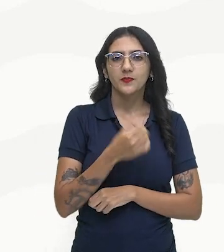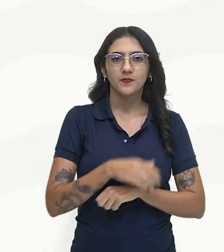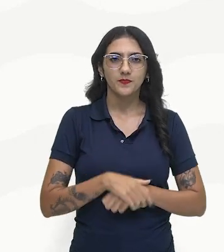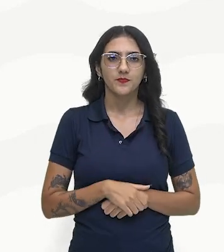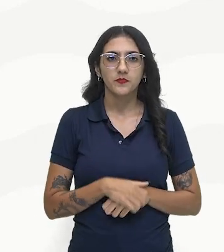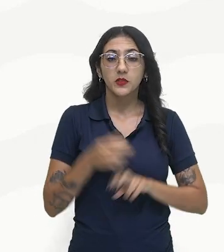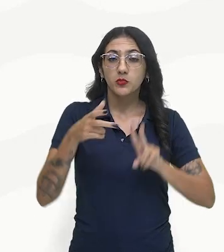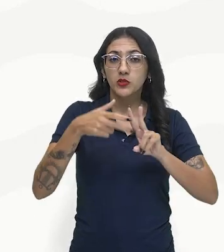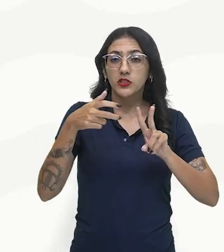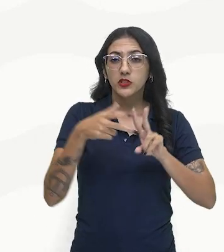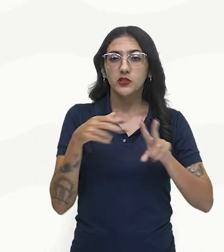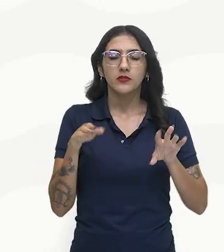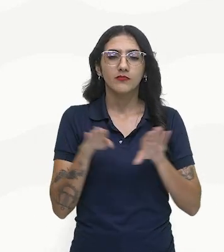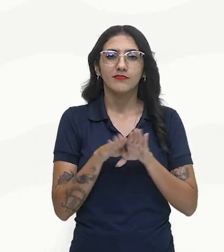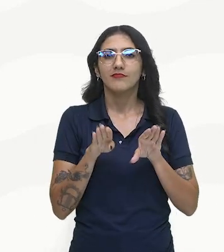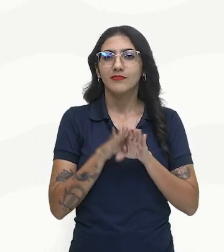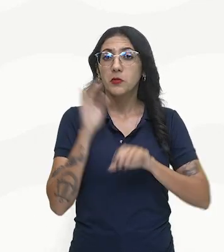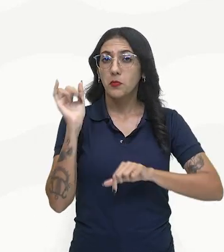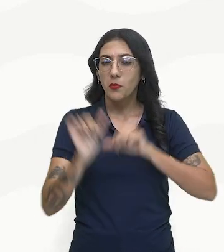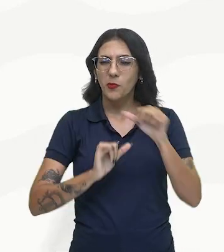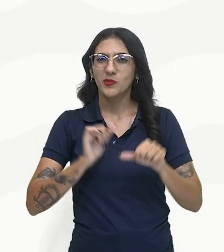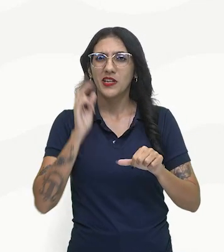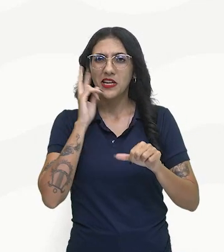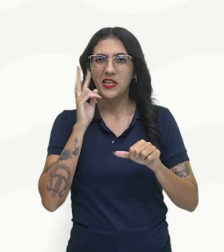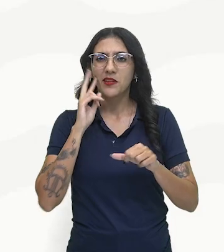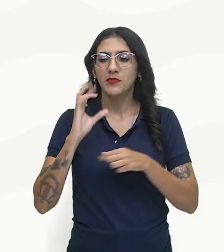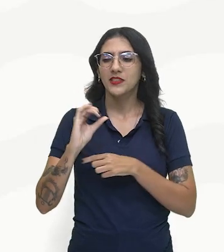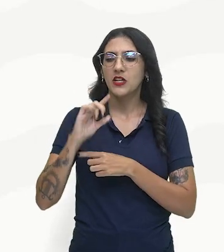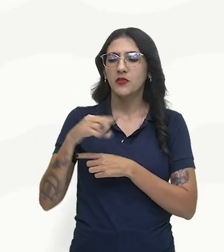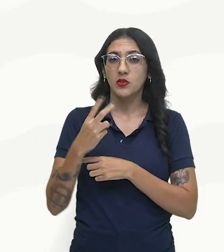população indígena também vai de 0,2% para